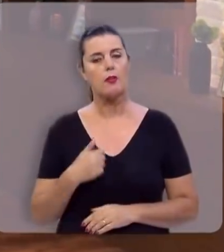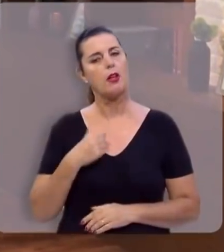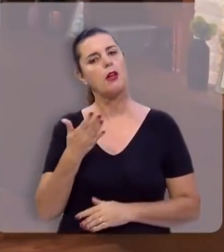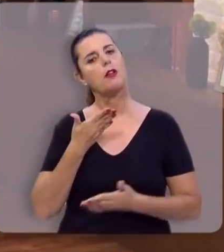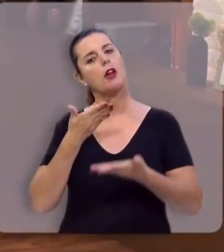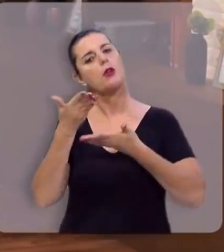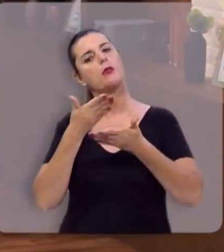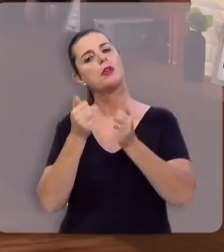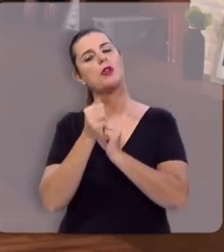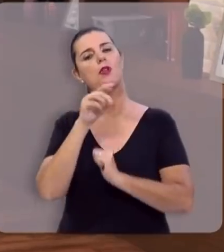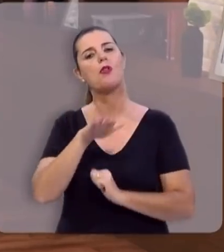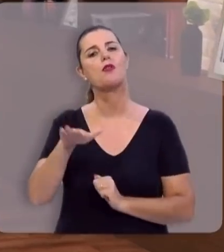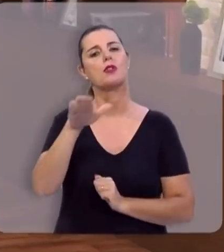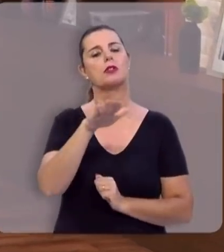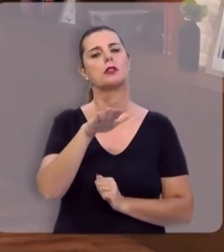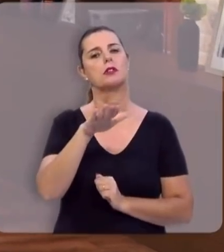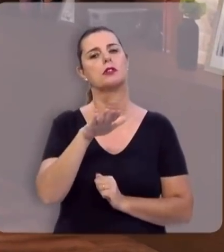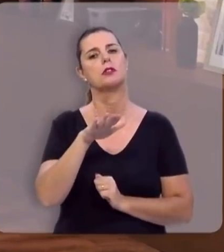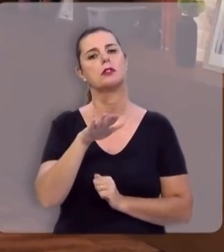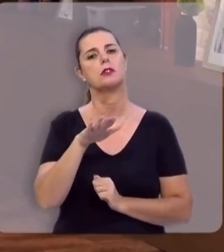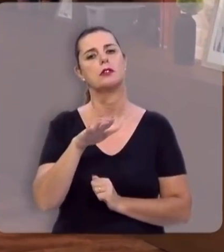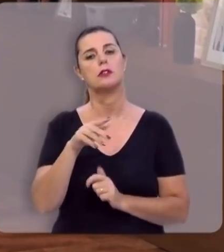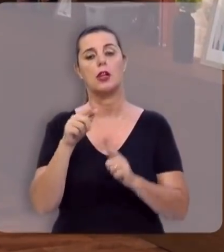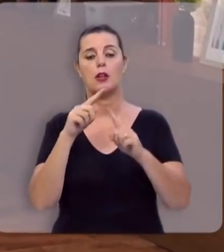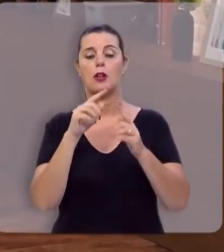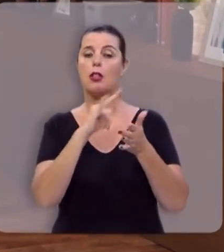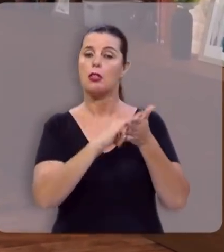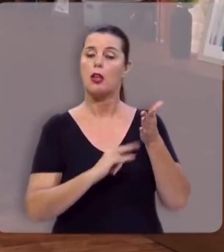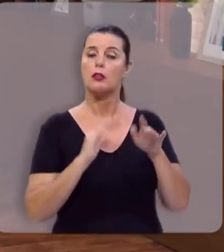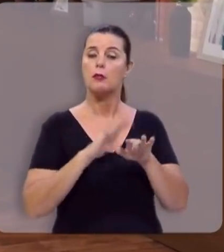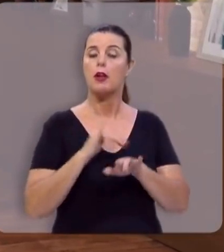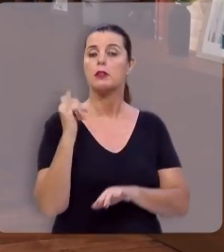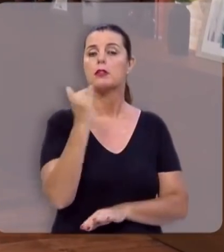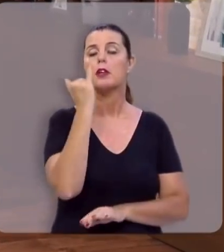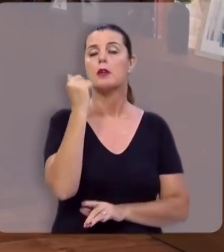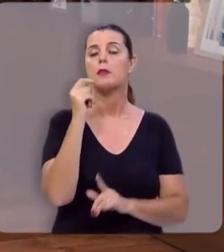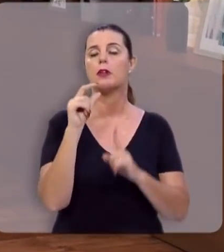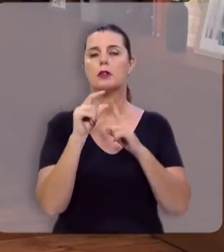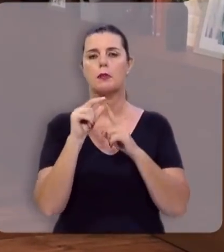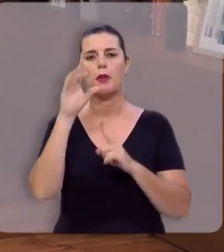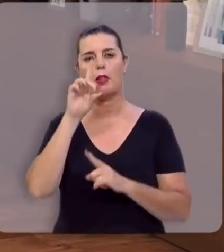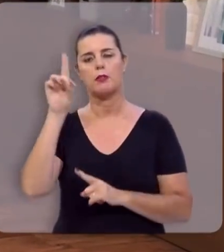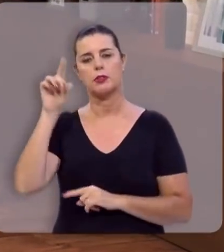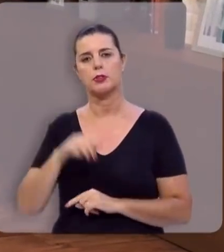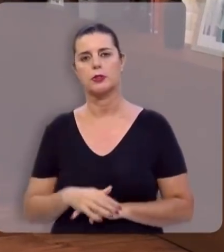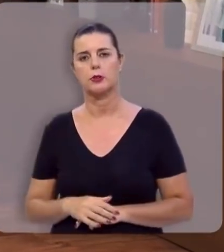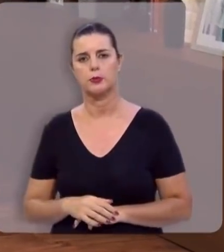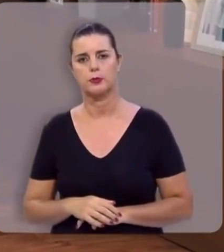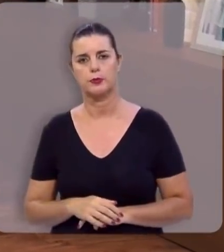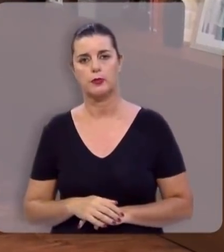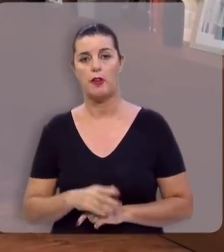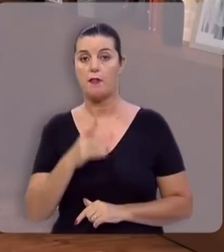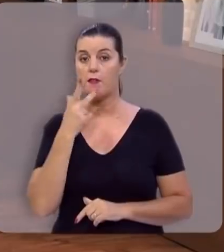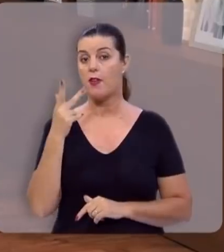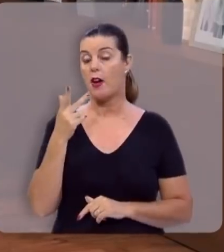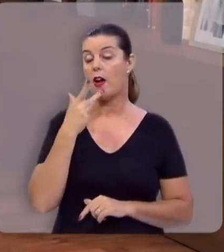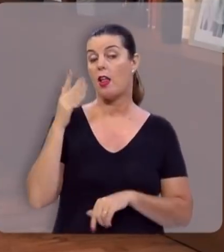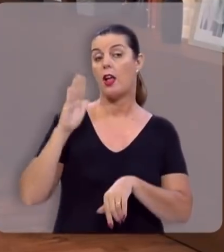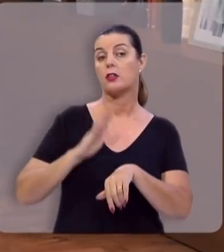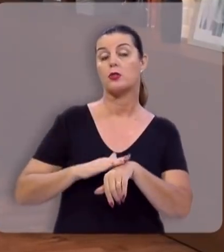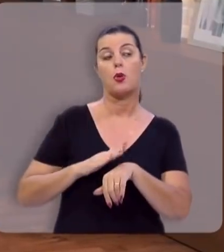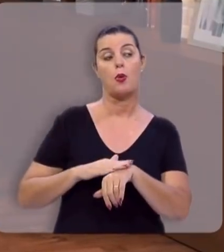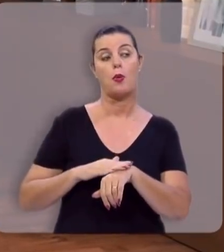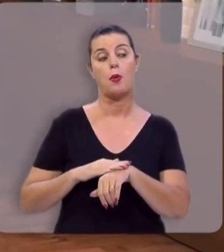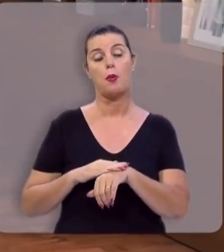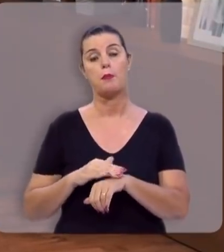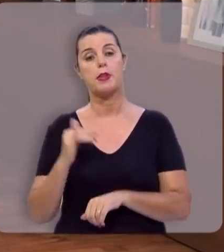Eu quero compartilhar com você um dos textos mais preciosos da Bíblia e falar sobre o